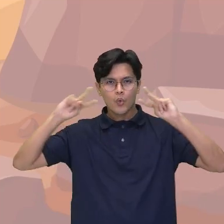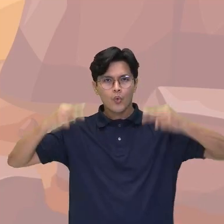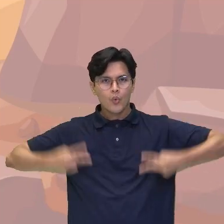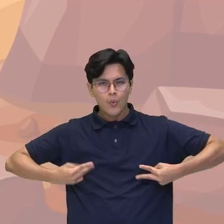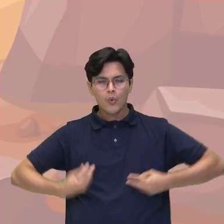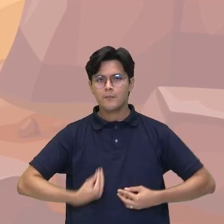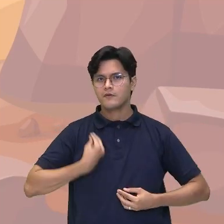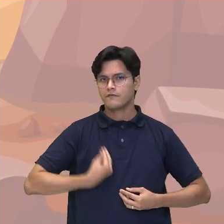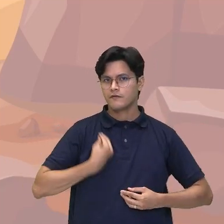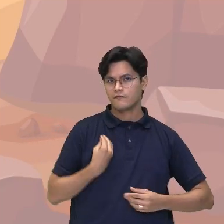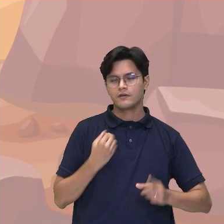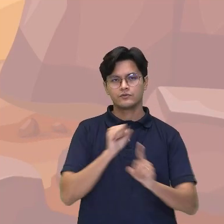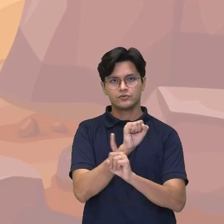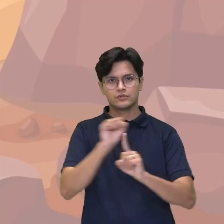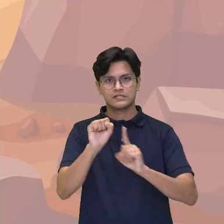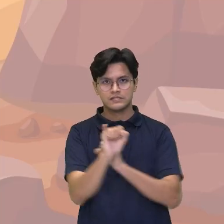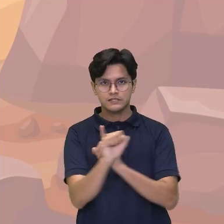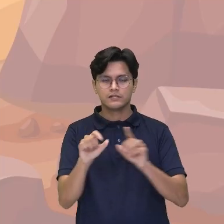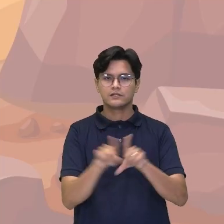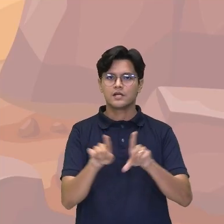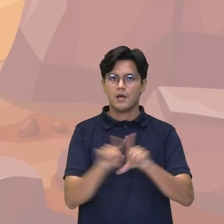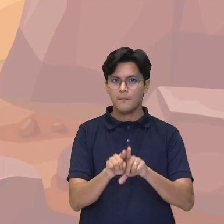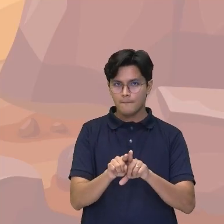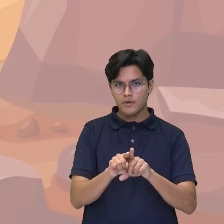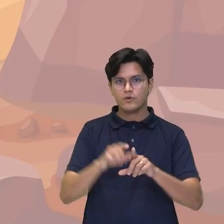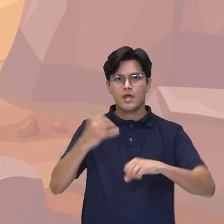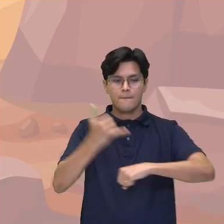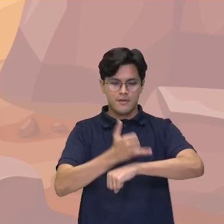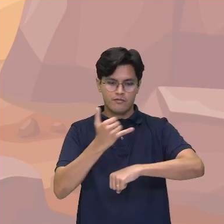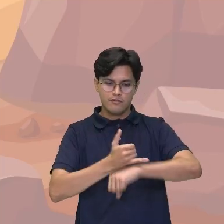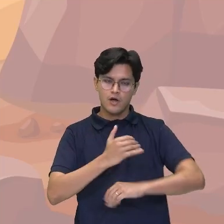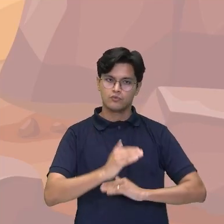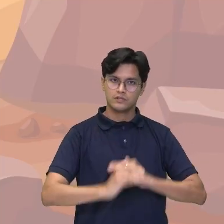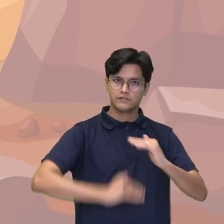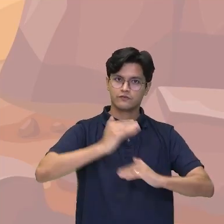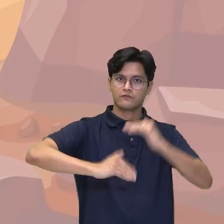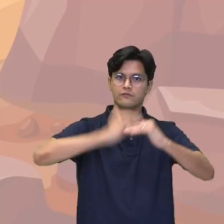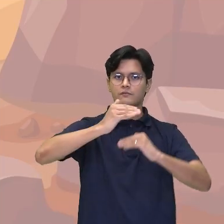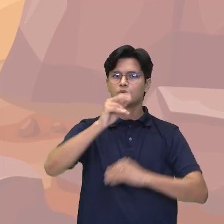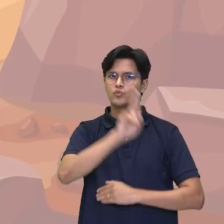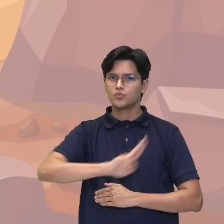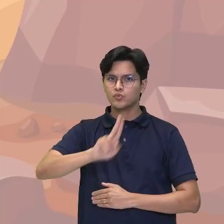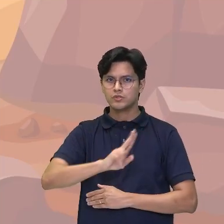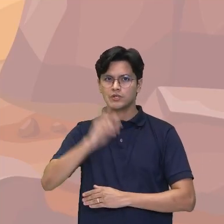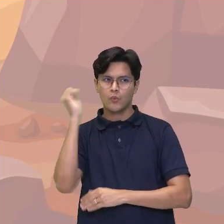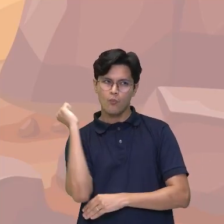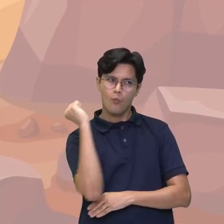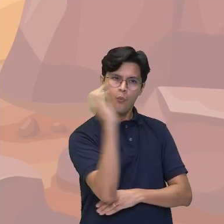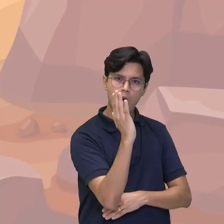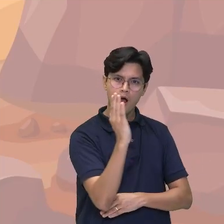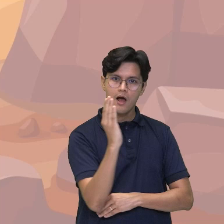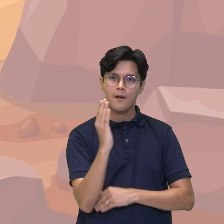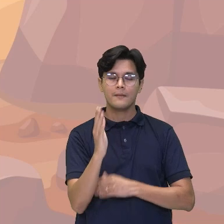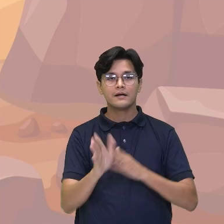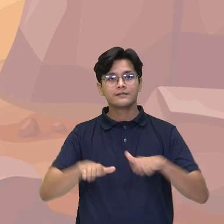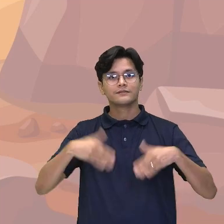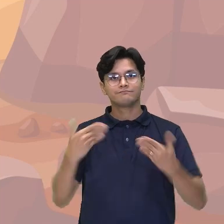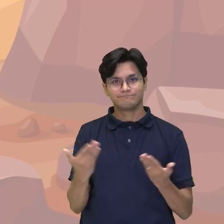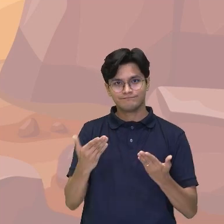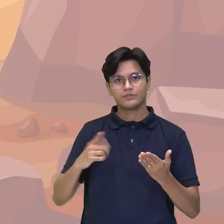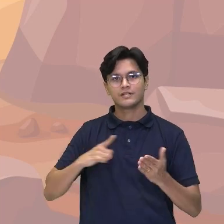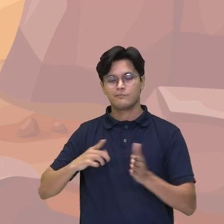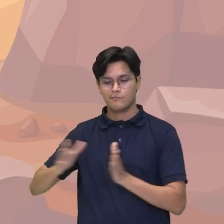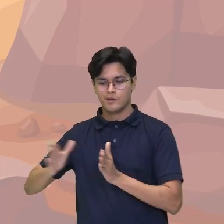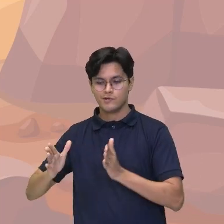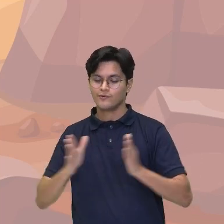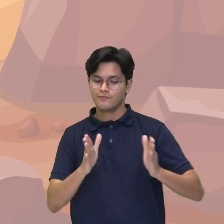numa sociedade, desenvolvendo o metal como arma. Então, nós vamos estar passando por esses períodos,